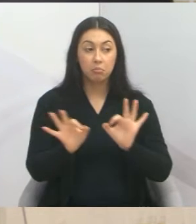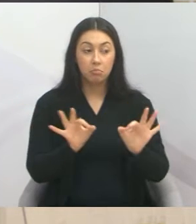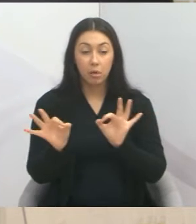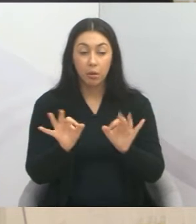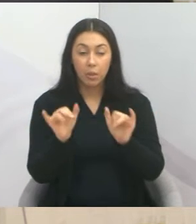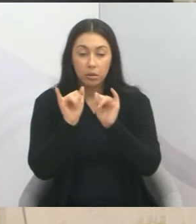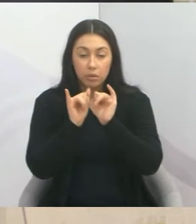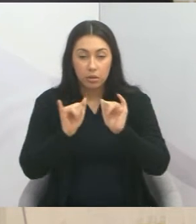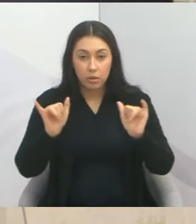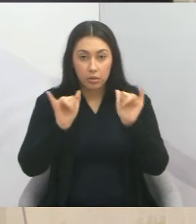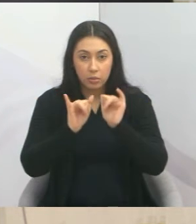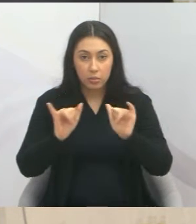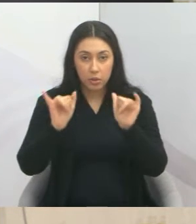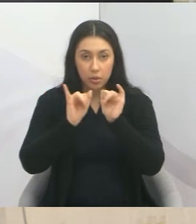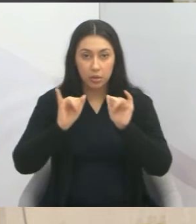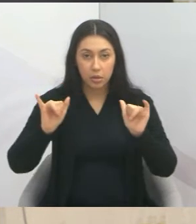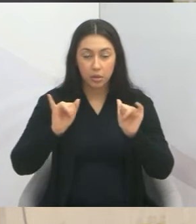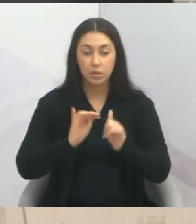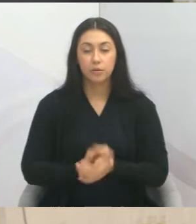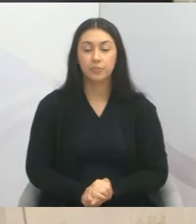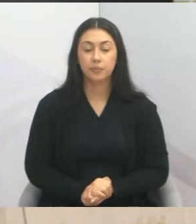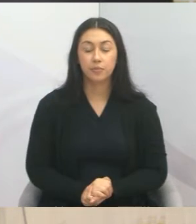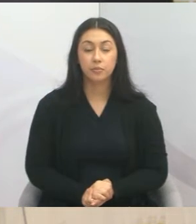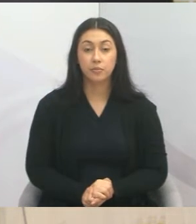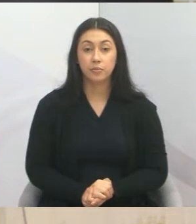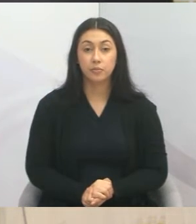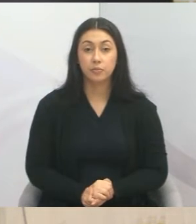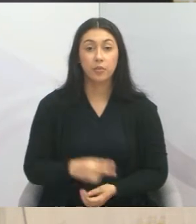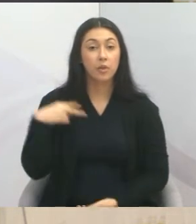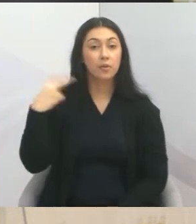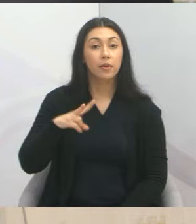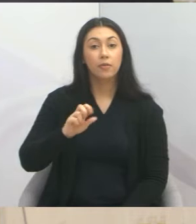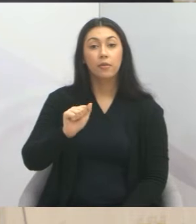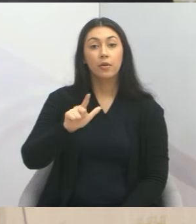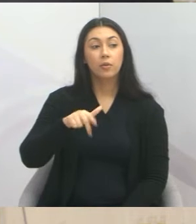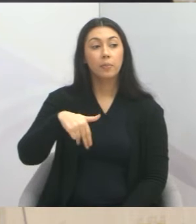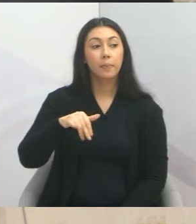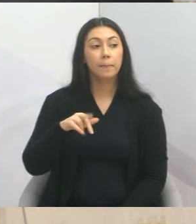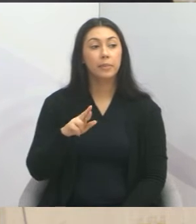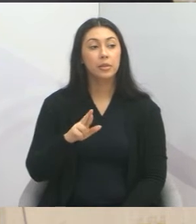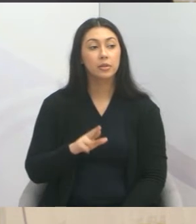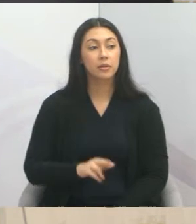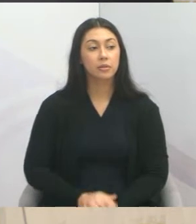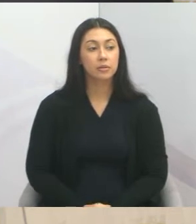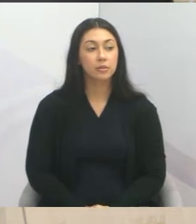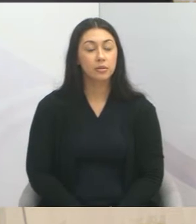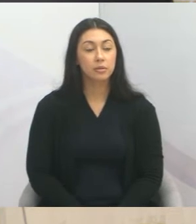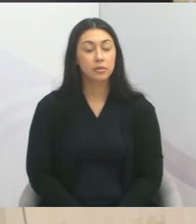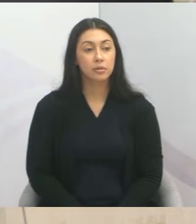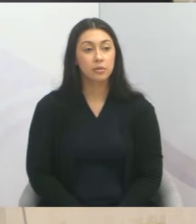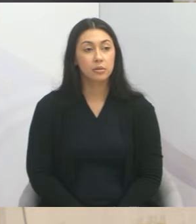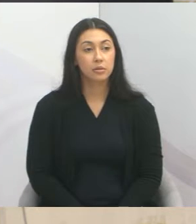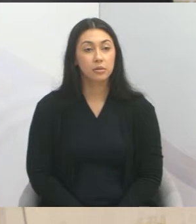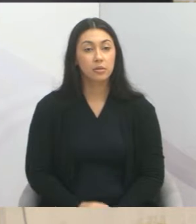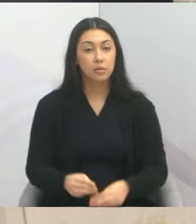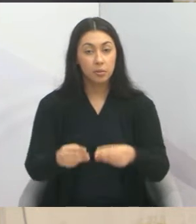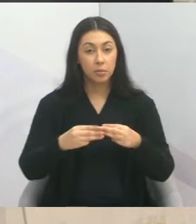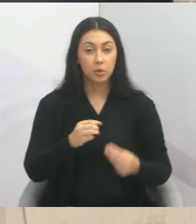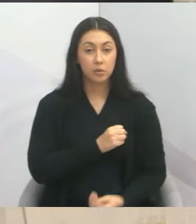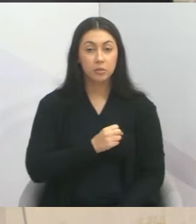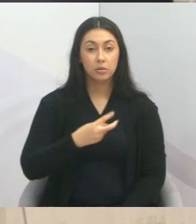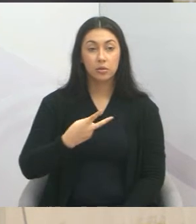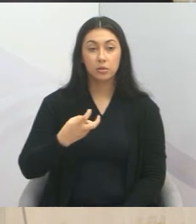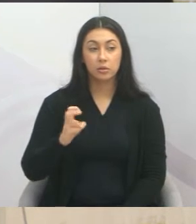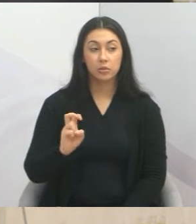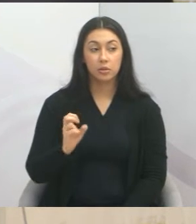adotado as providências habituais para a divulgação da presente manifestação Vereador Valmir do parque Meia Lua do Mução